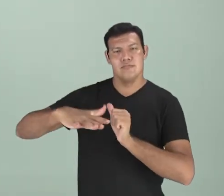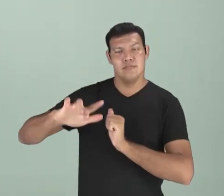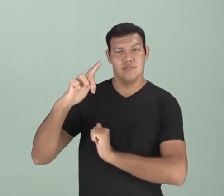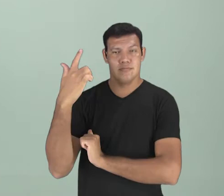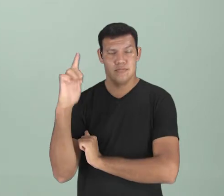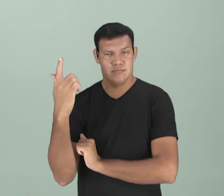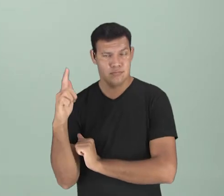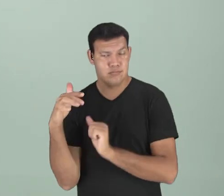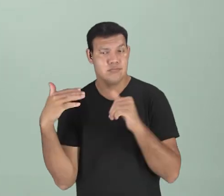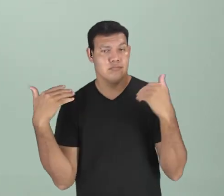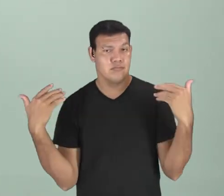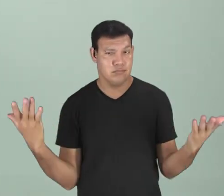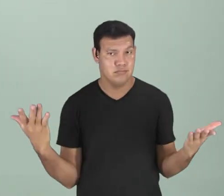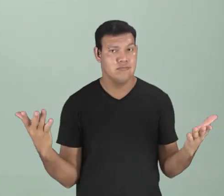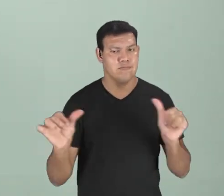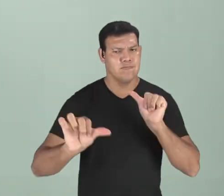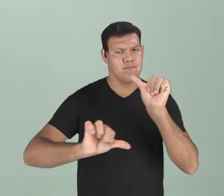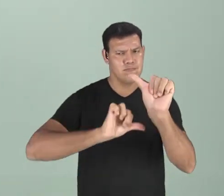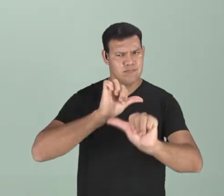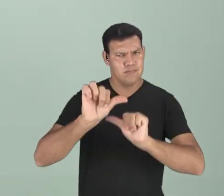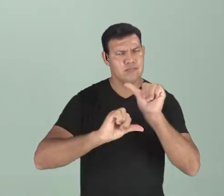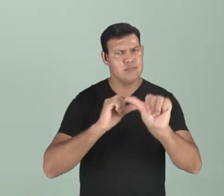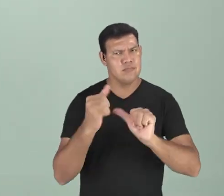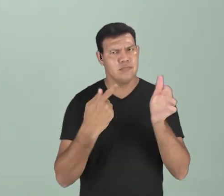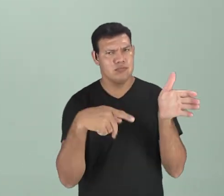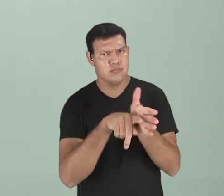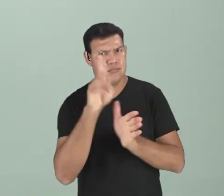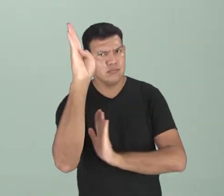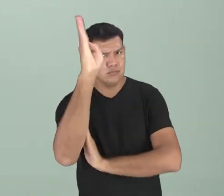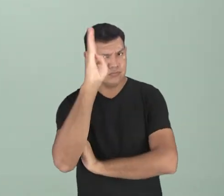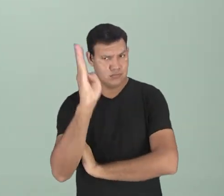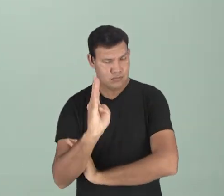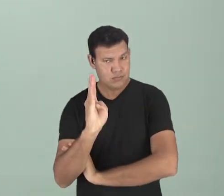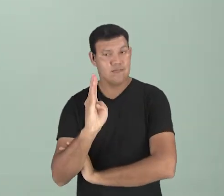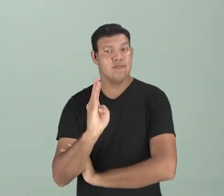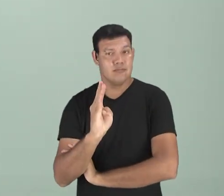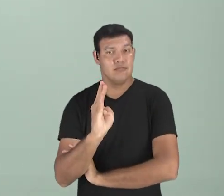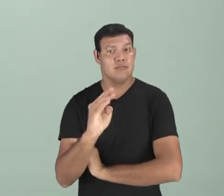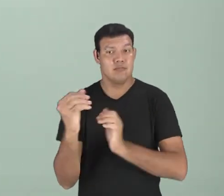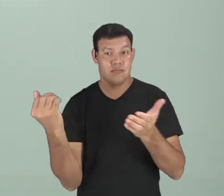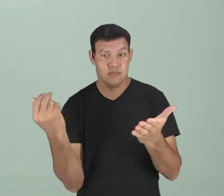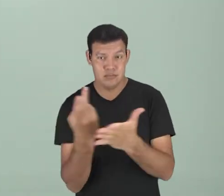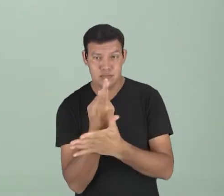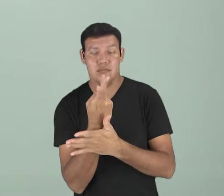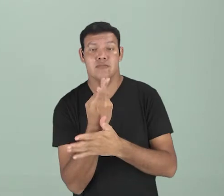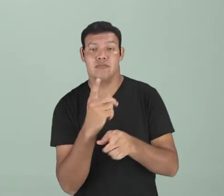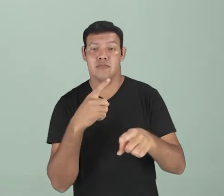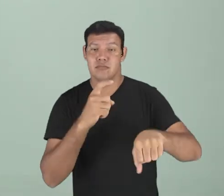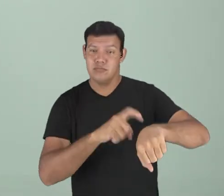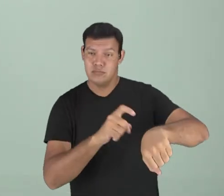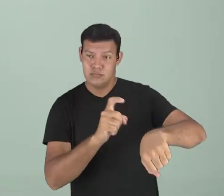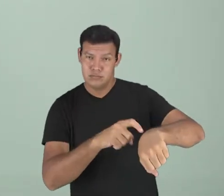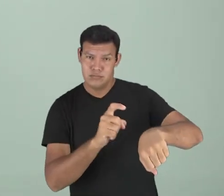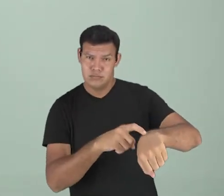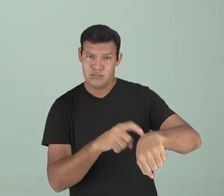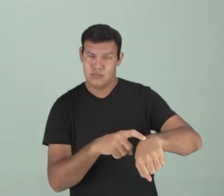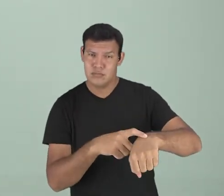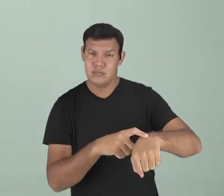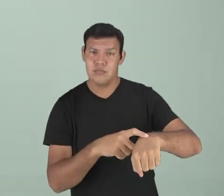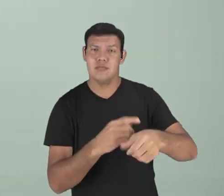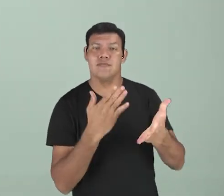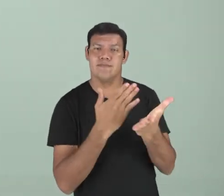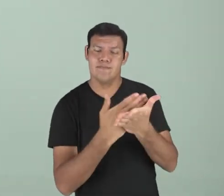Então, basicamente, a transformação do espaço geográfico brasileiro ela se deu a partir do momento em que o Brasil começa a